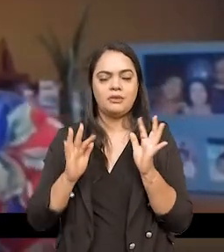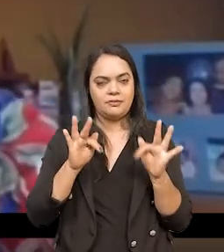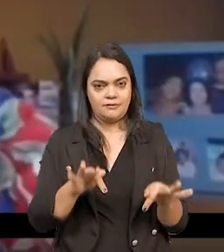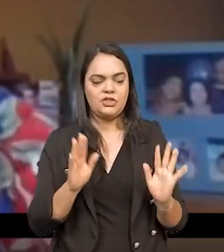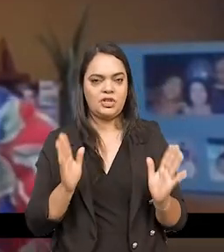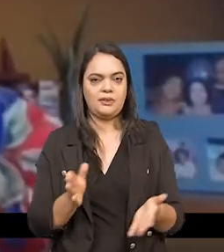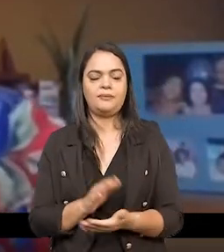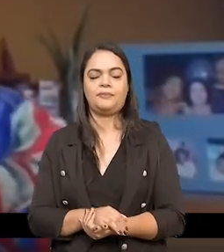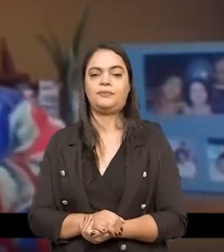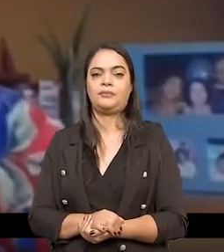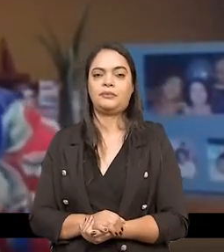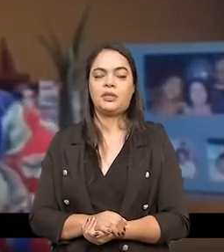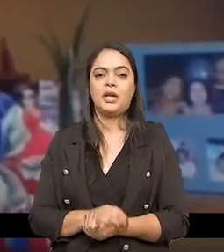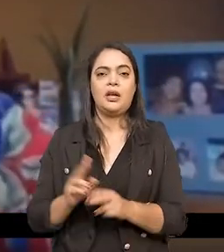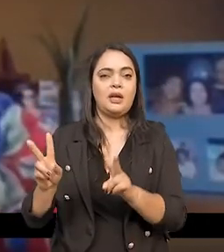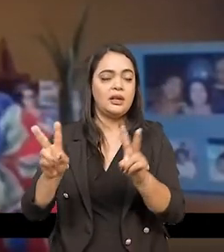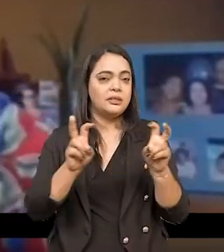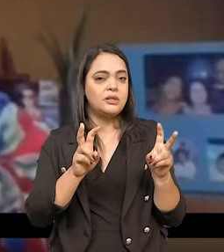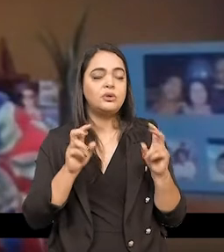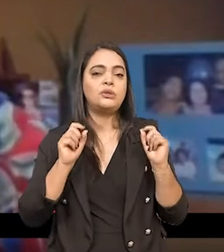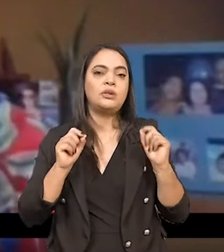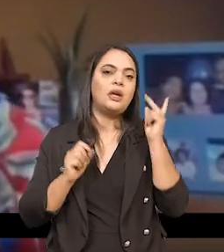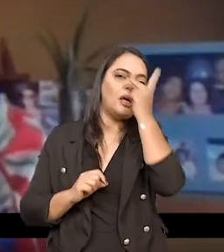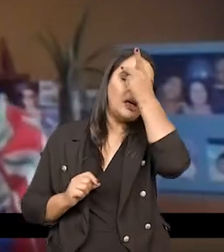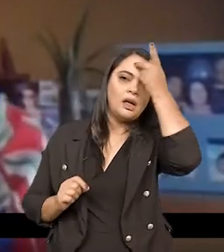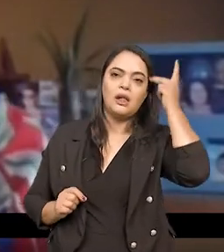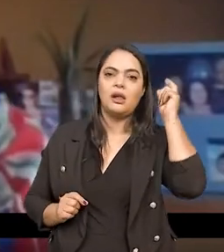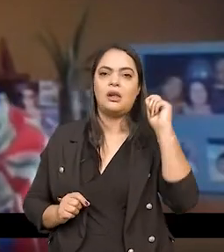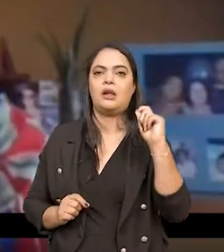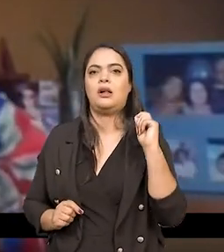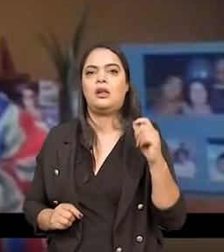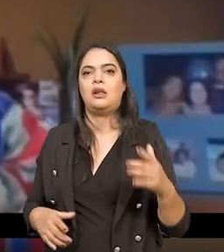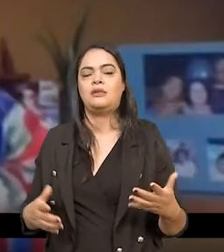ir fechando nessas questões, é que as pessoas